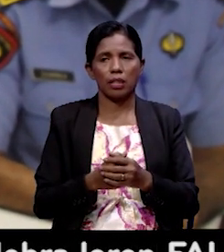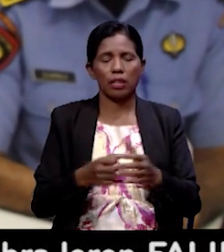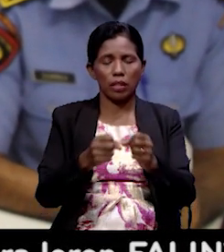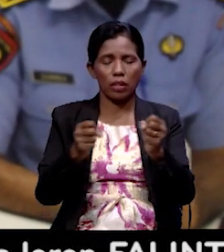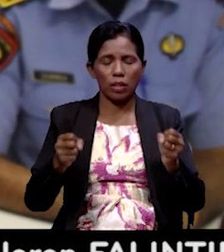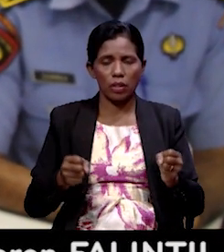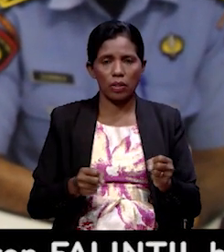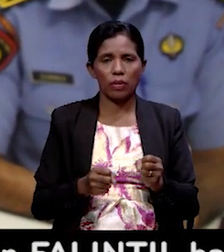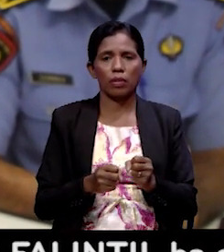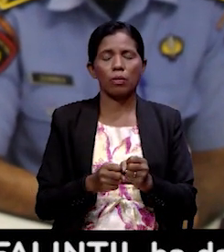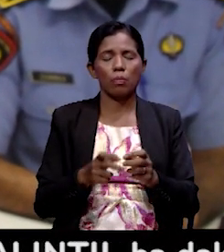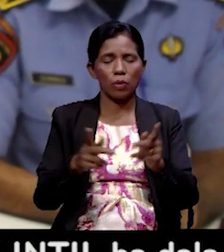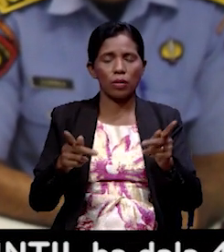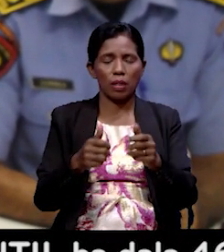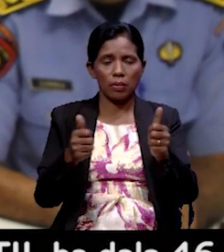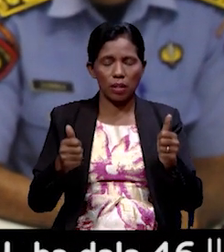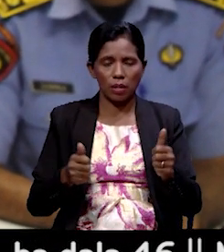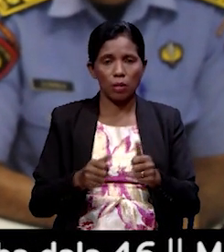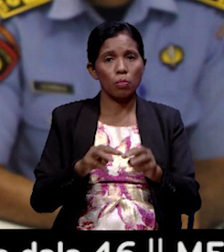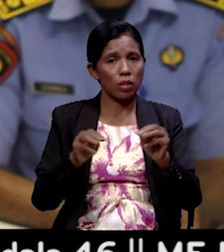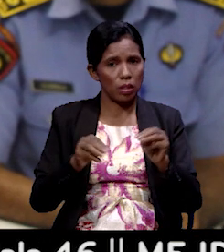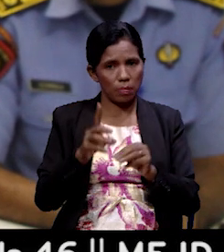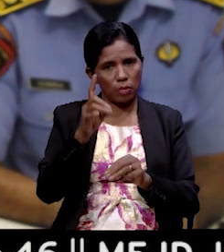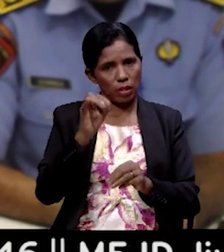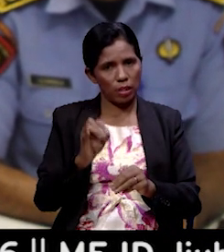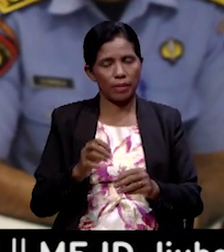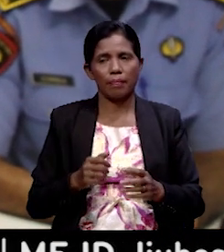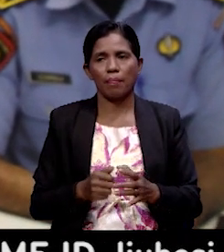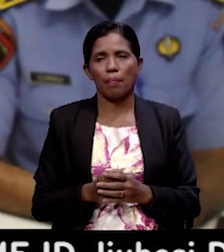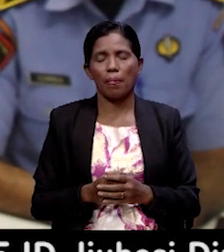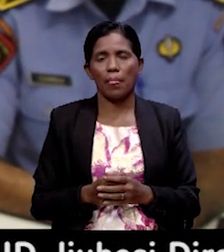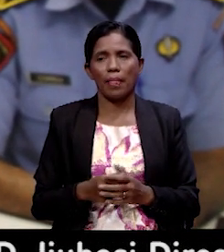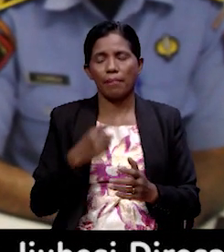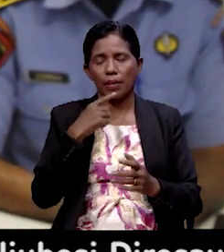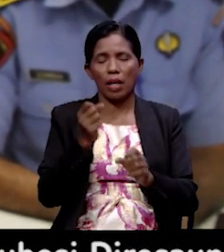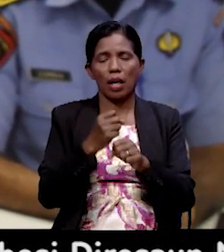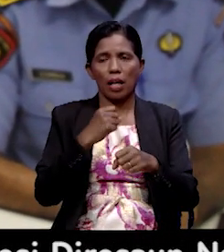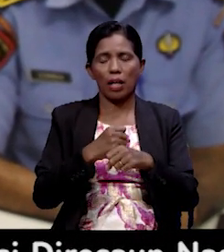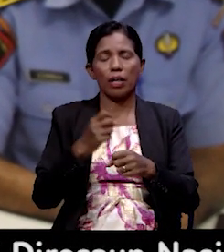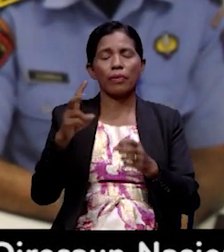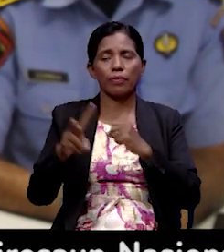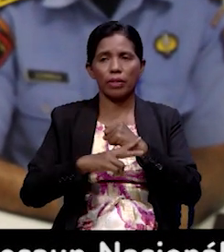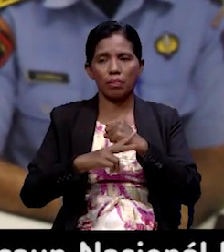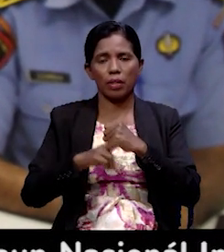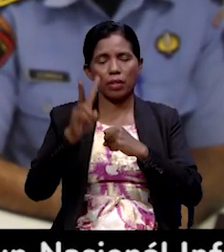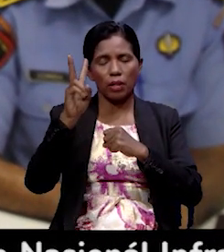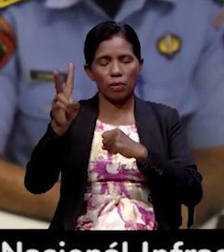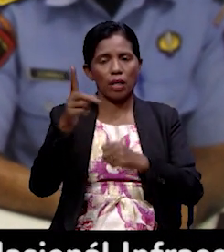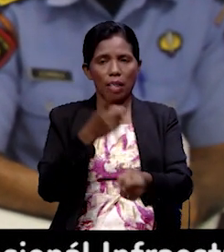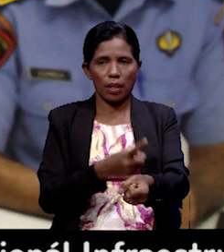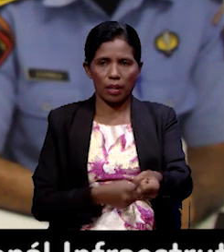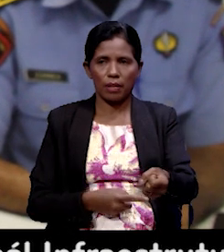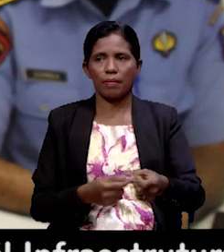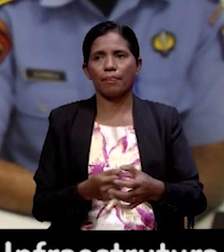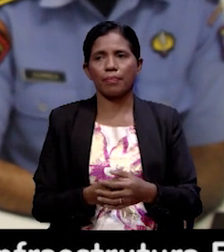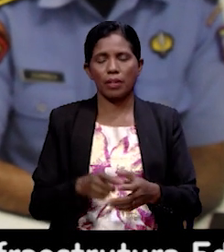Lissem For, posto administrativo na Infeta, município de Ibi. Conhecimento né, resulta, vítima na rua, é também.